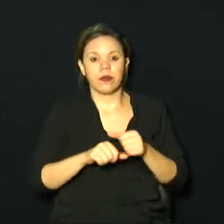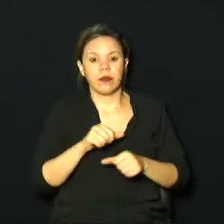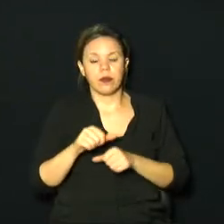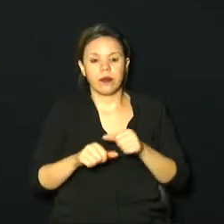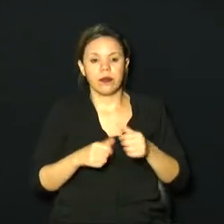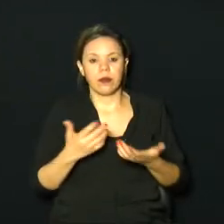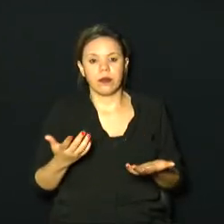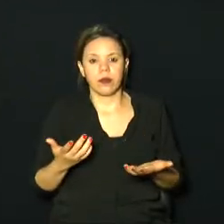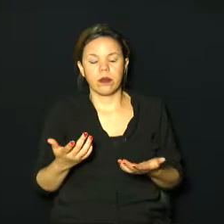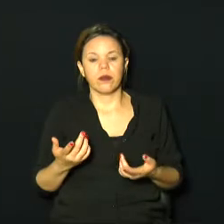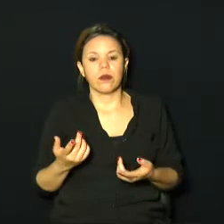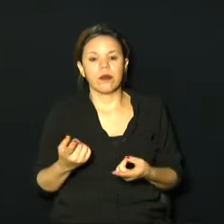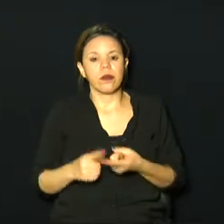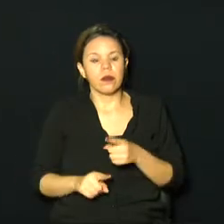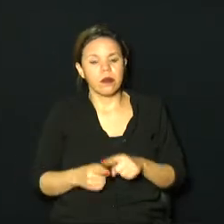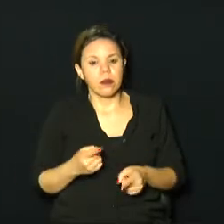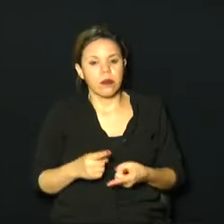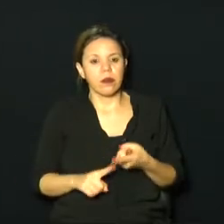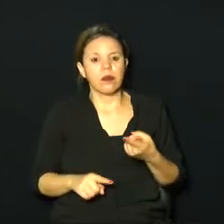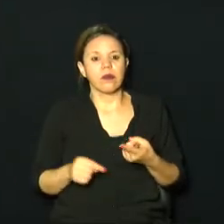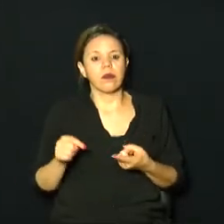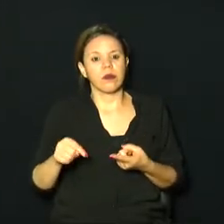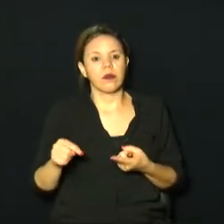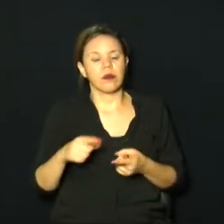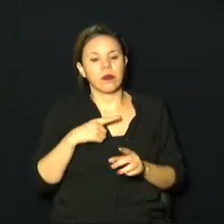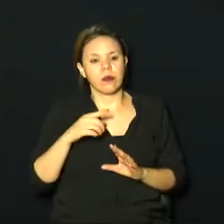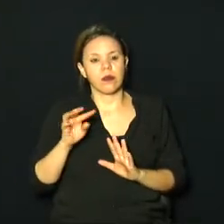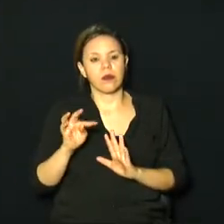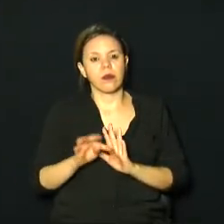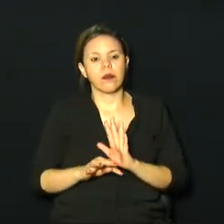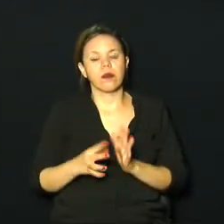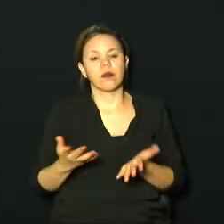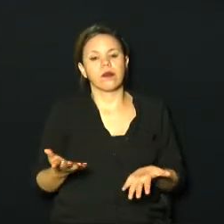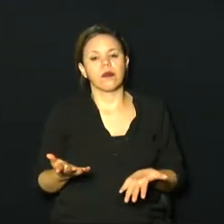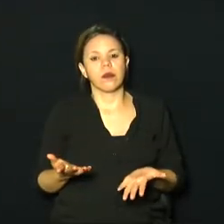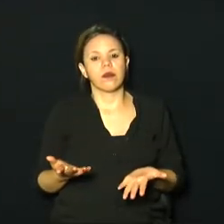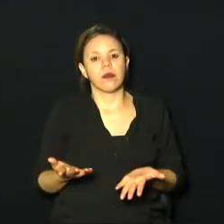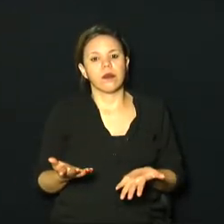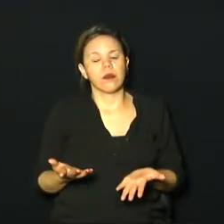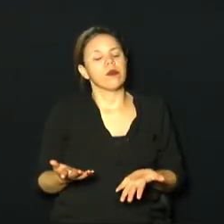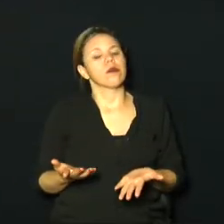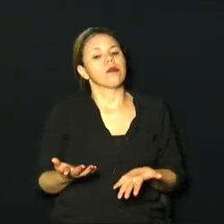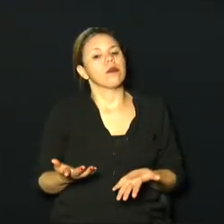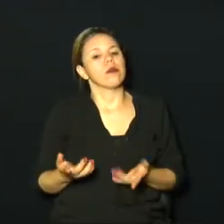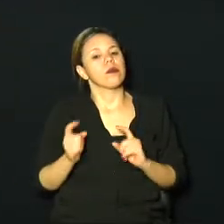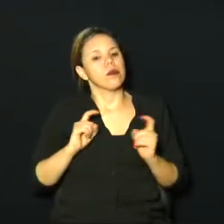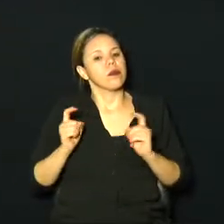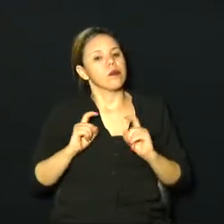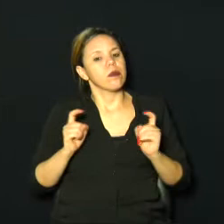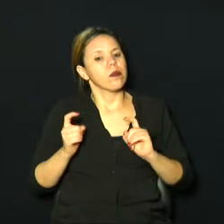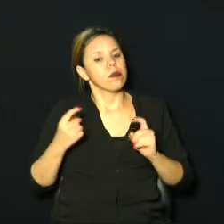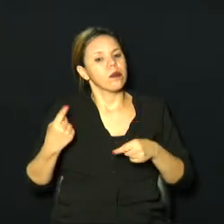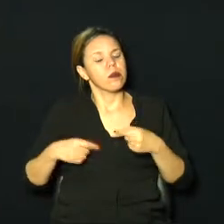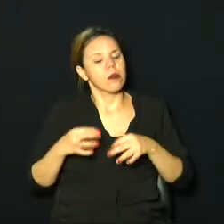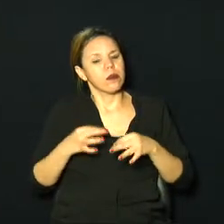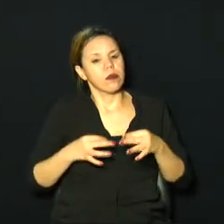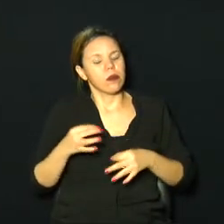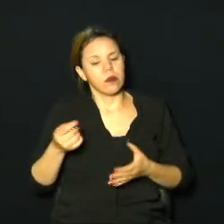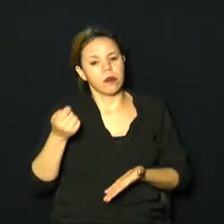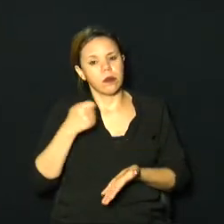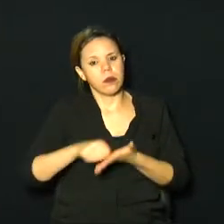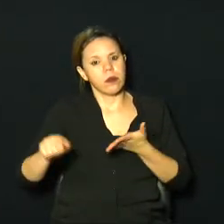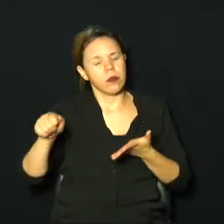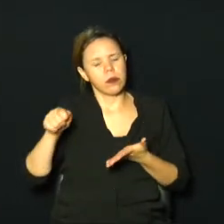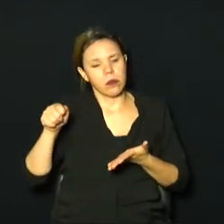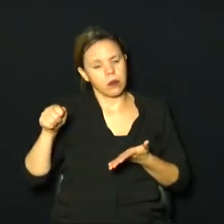de acordo. E o acordo está aqui no termo da audiência, um termo assinado